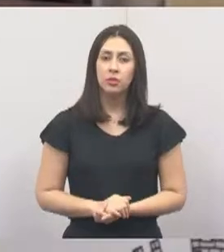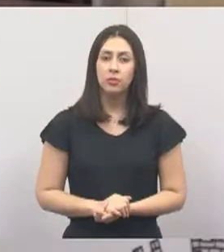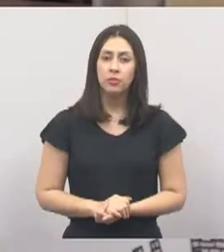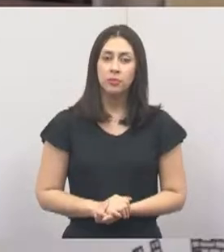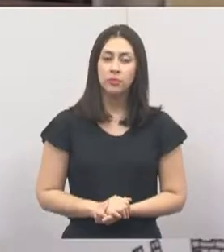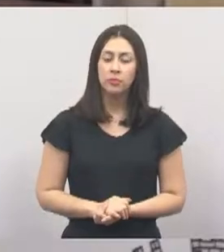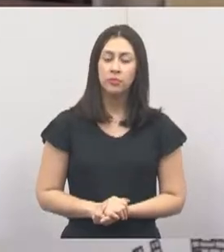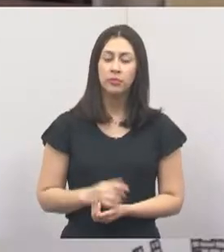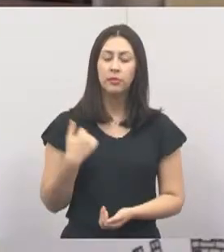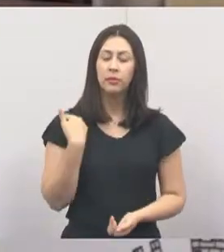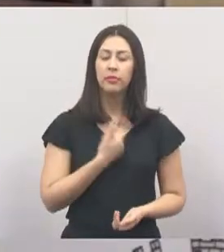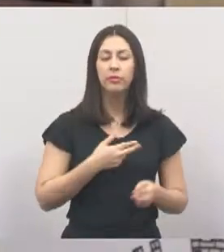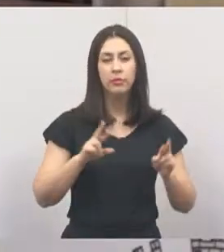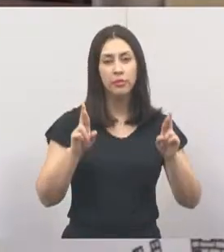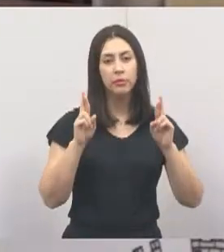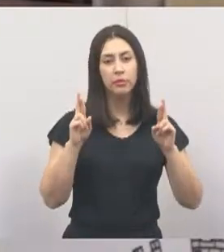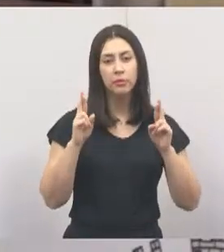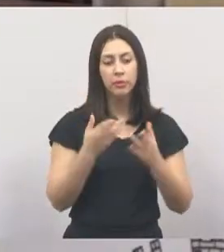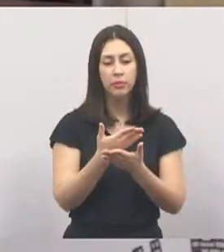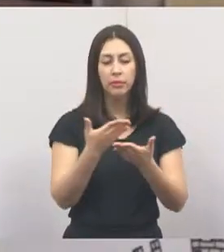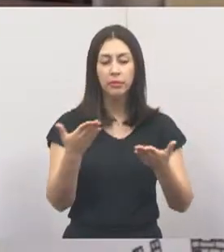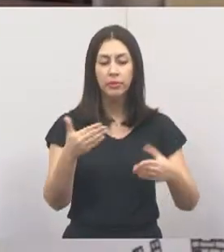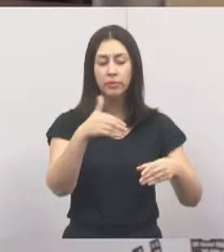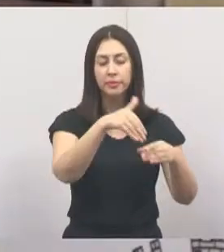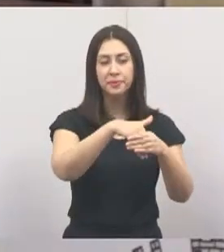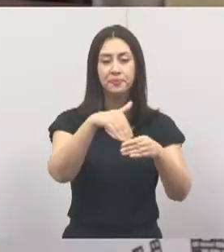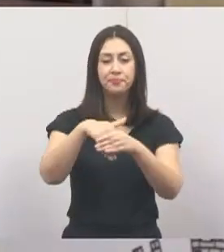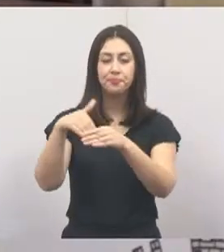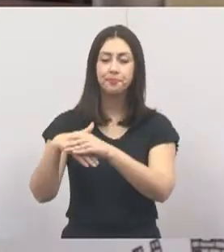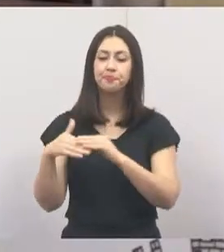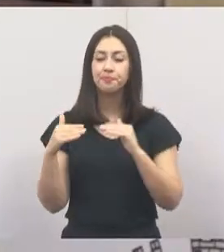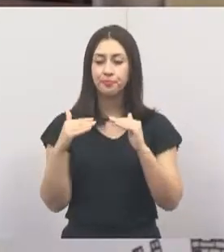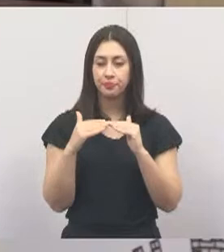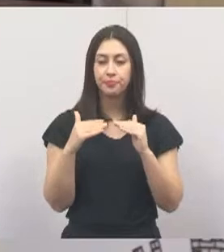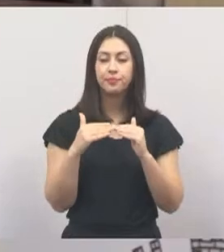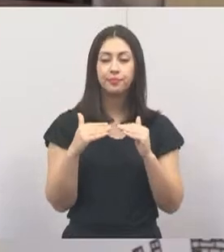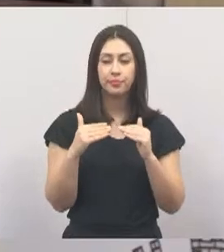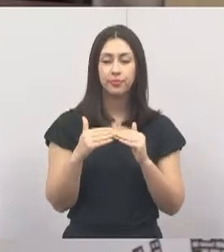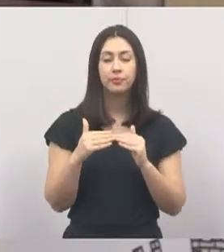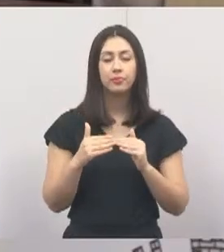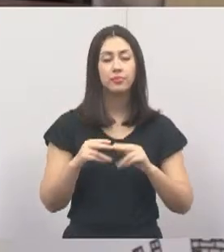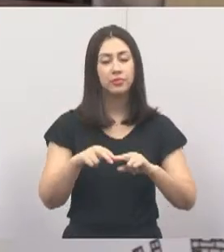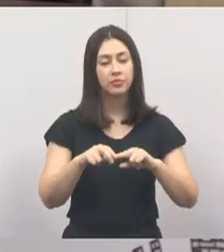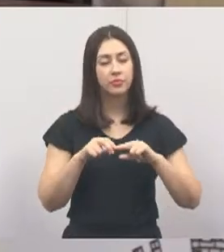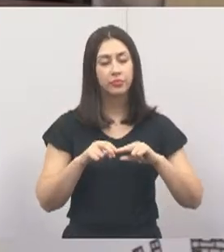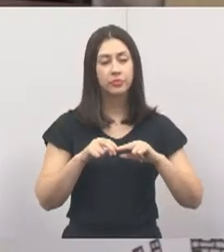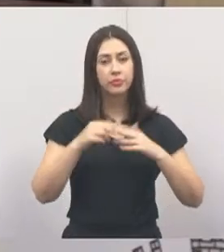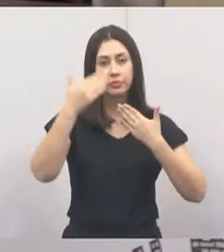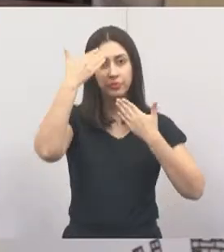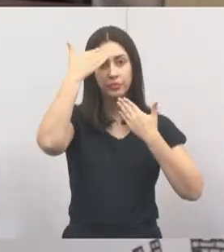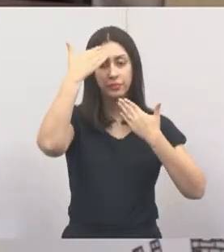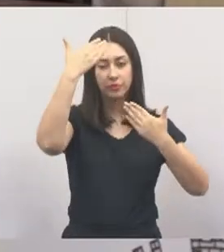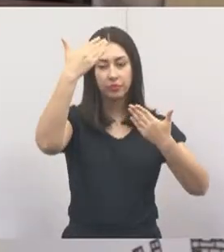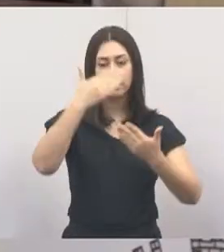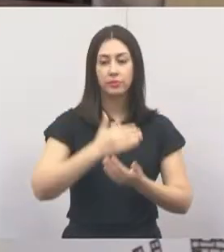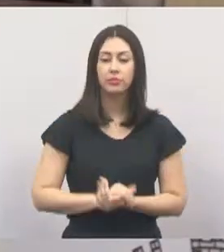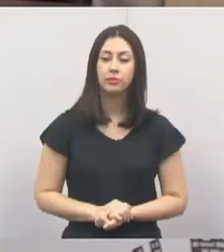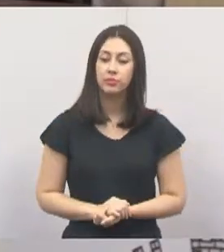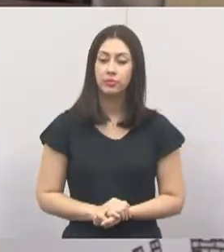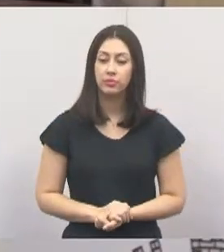apresentadas, esperamos contar com a aprovação dos nobres pares, pelo que apresentamos nossos agradecimentos.